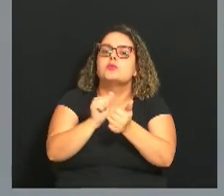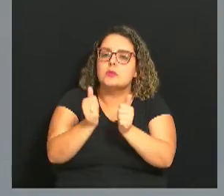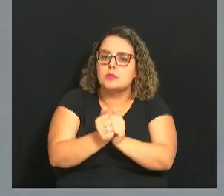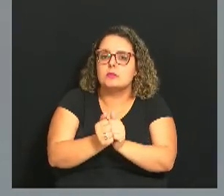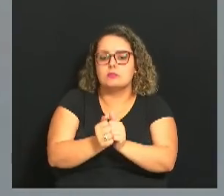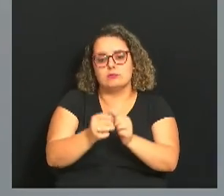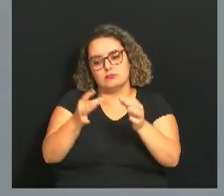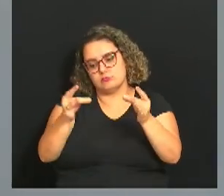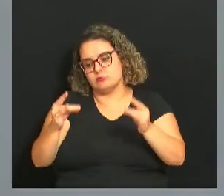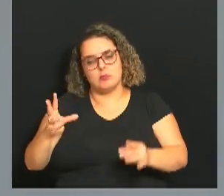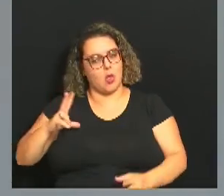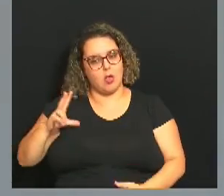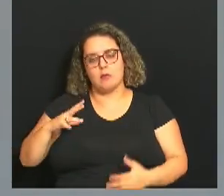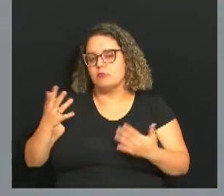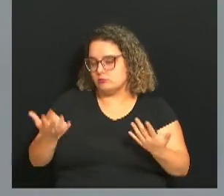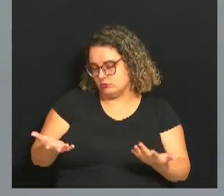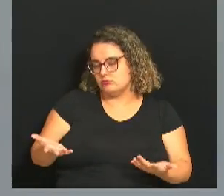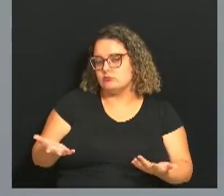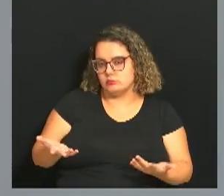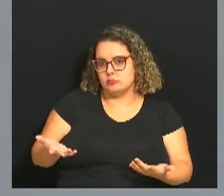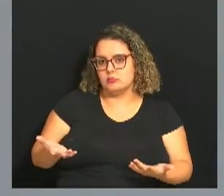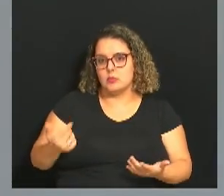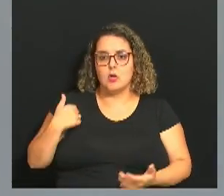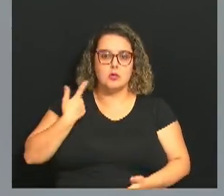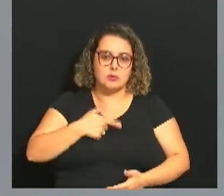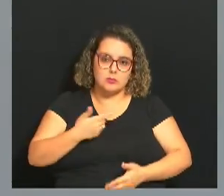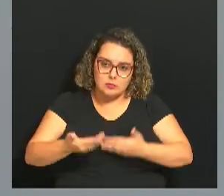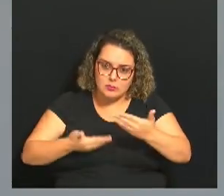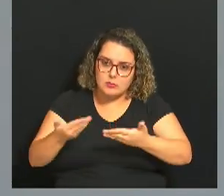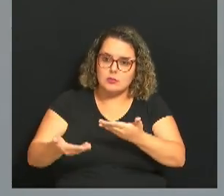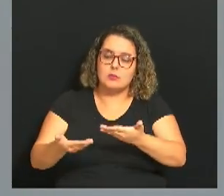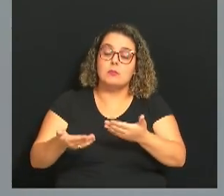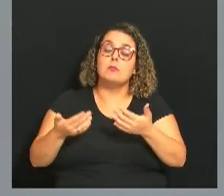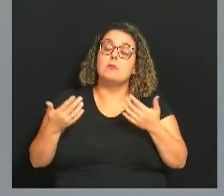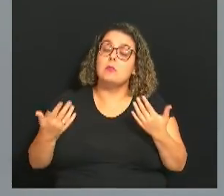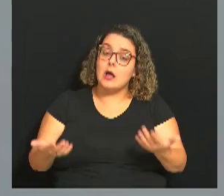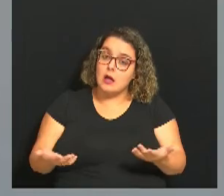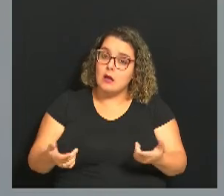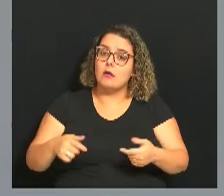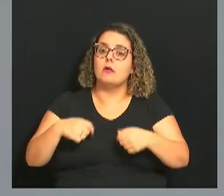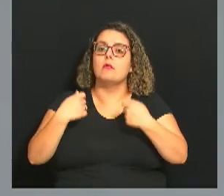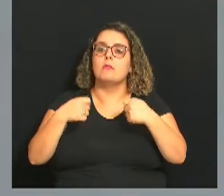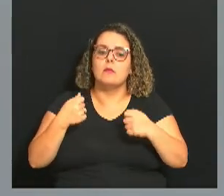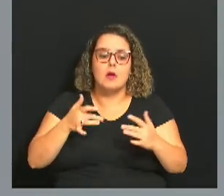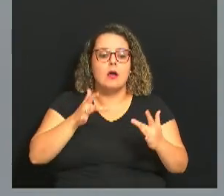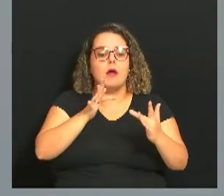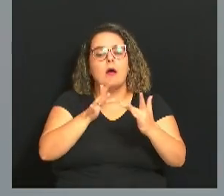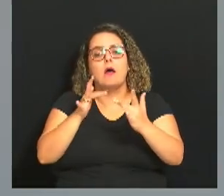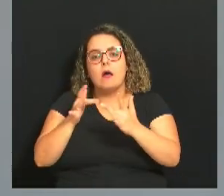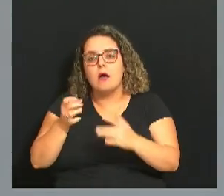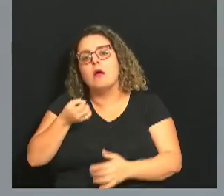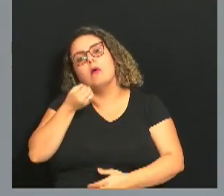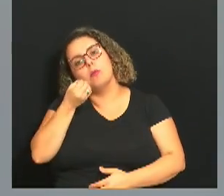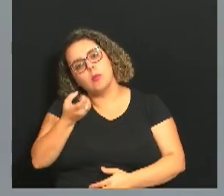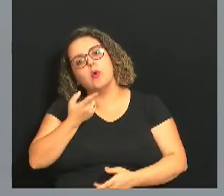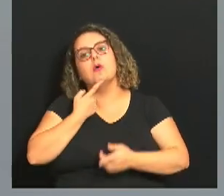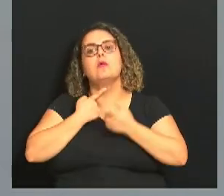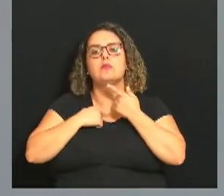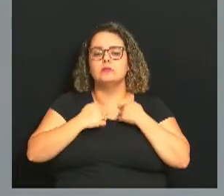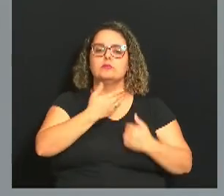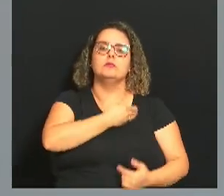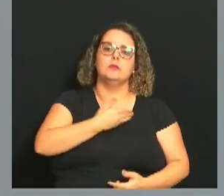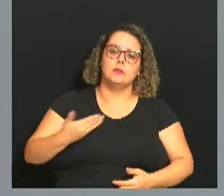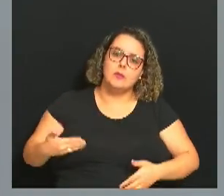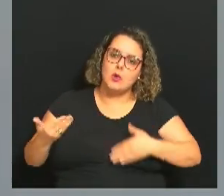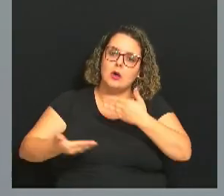cada município. Então, a gente está aí para contribuir. Basta ter o contato e a boa vontade do poder público dialogar com a